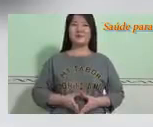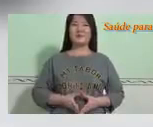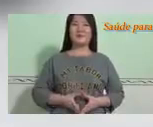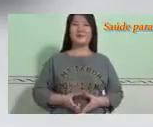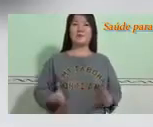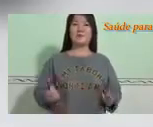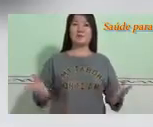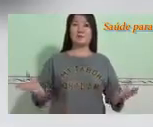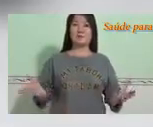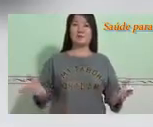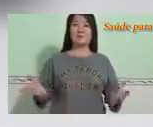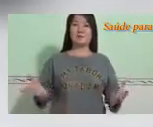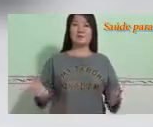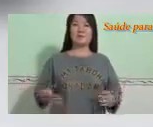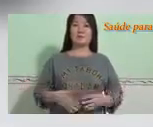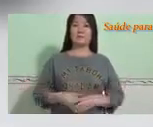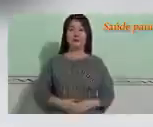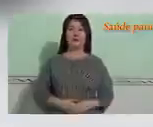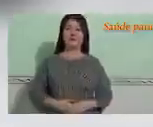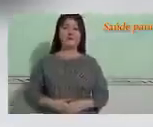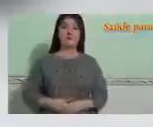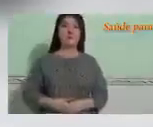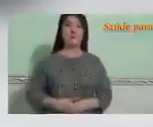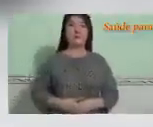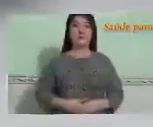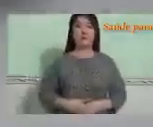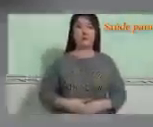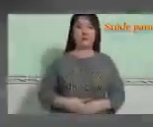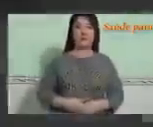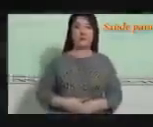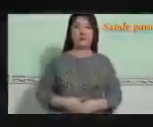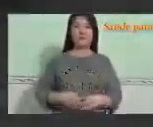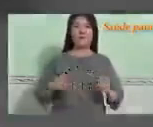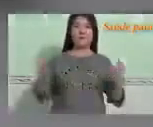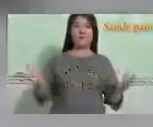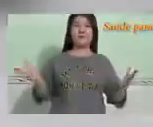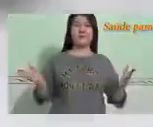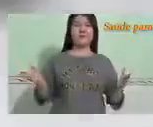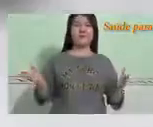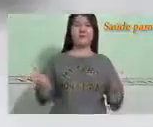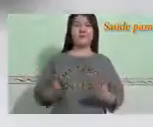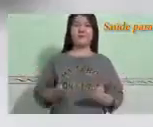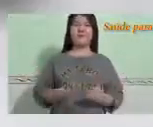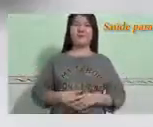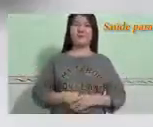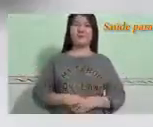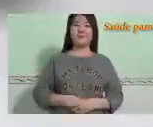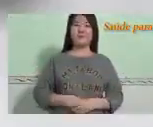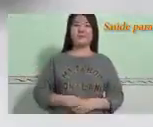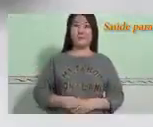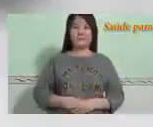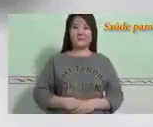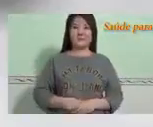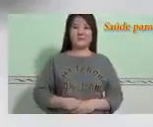O ideal é que a pessoa se deite na cama somente quando tiver sono. Antes disso, pode se ficar recostado na